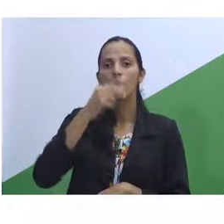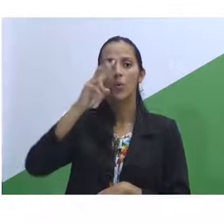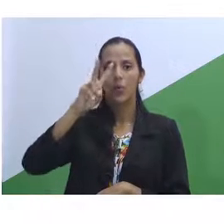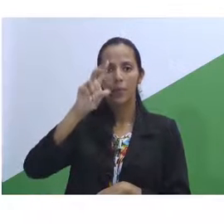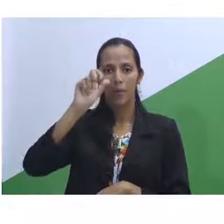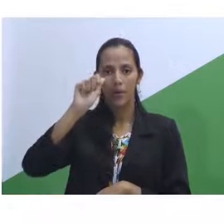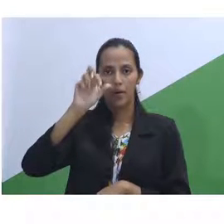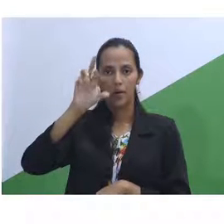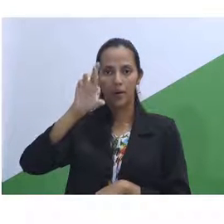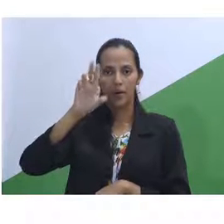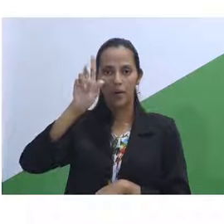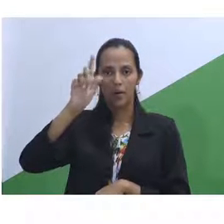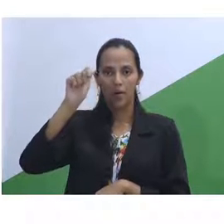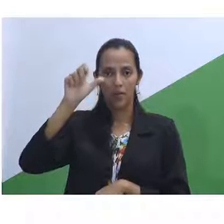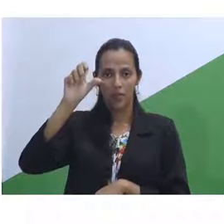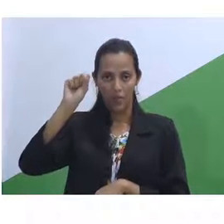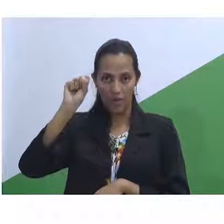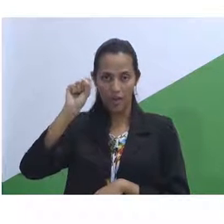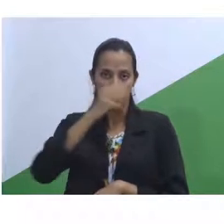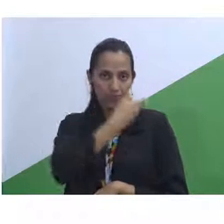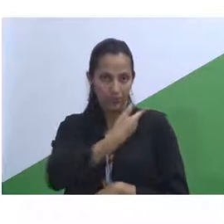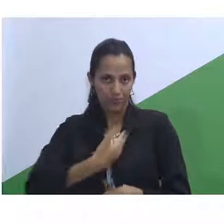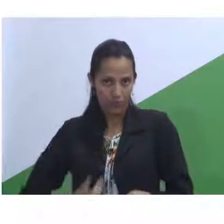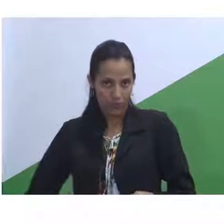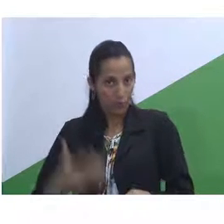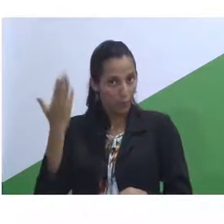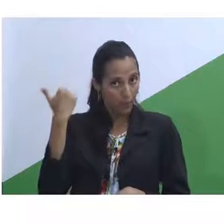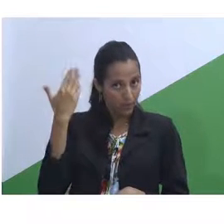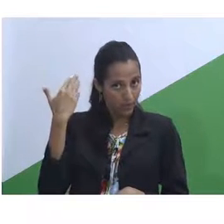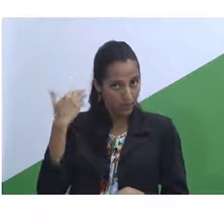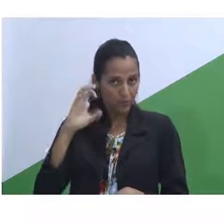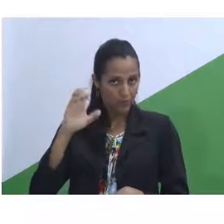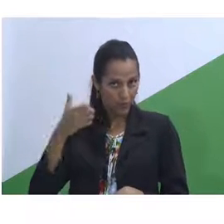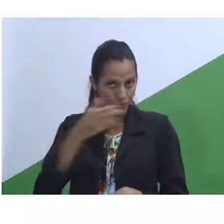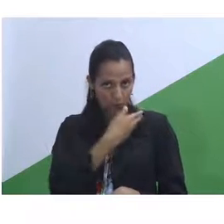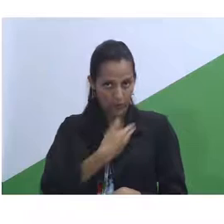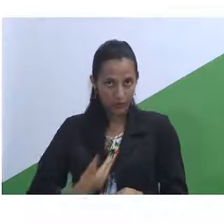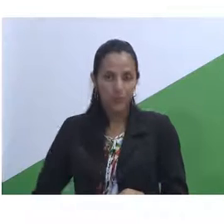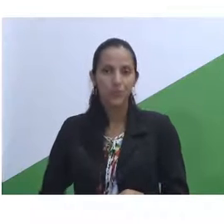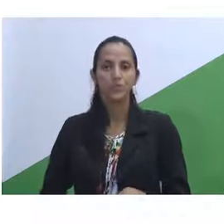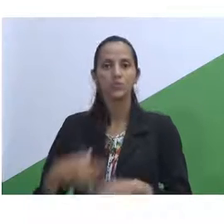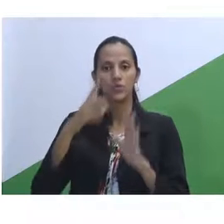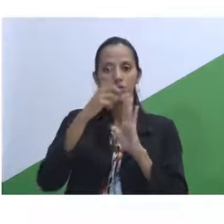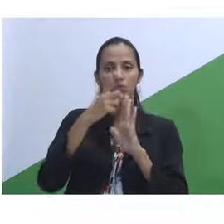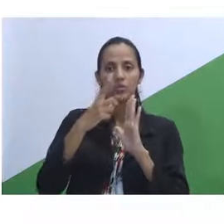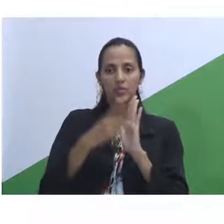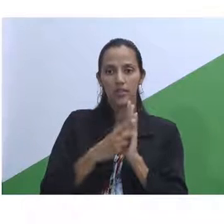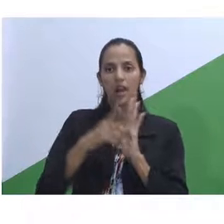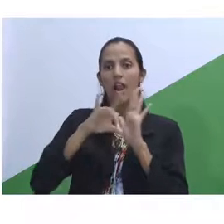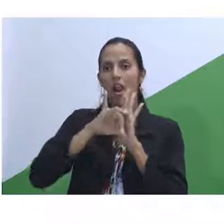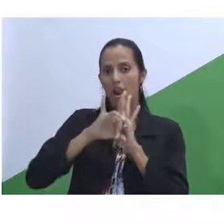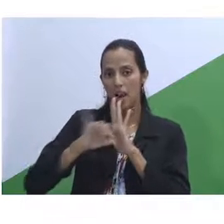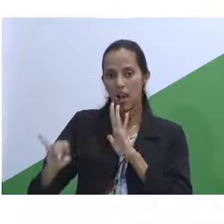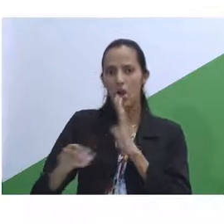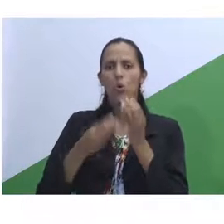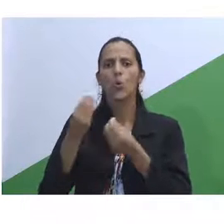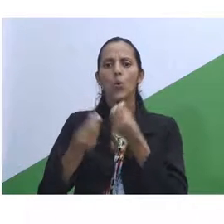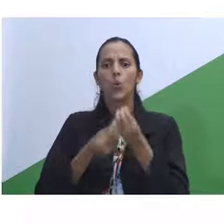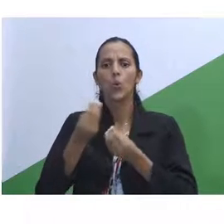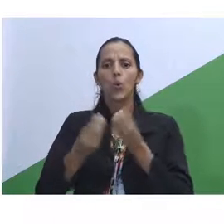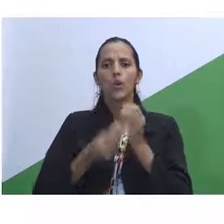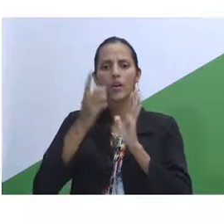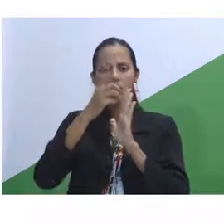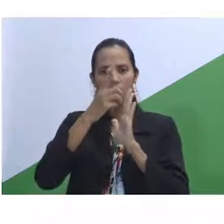Ele dá o início, então, a esse Estado Novo, governando através dos decretos-leis. O que foram, então, os decretos-leis?